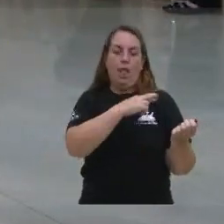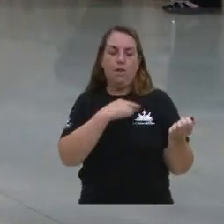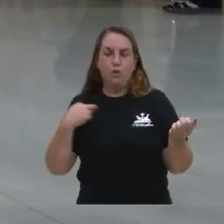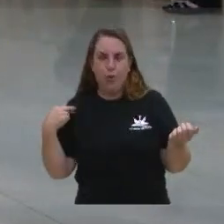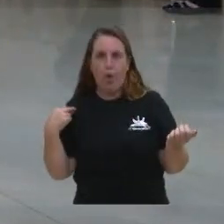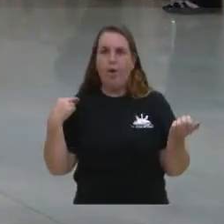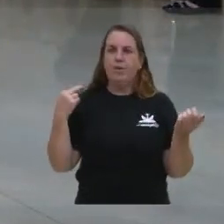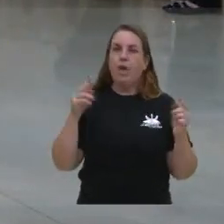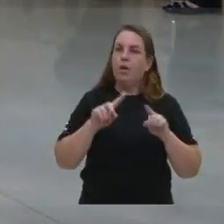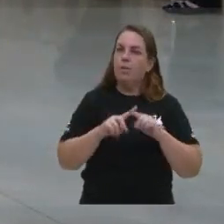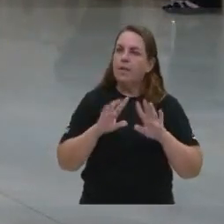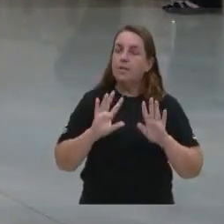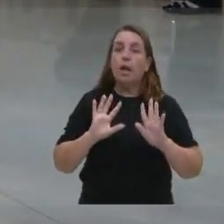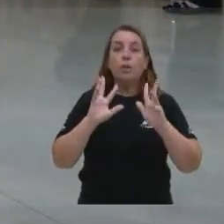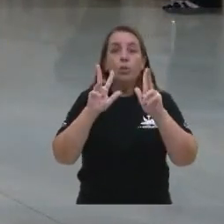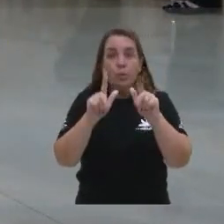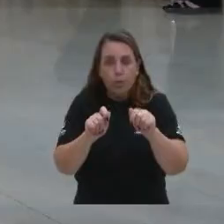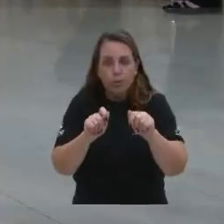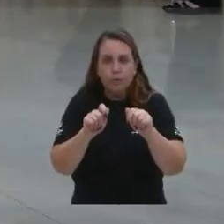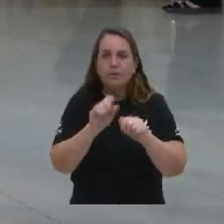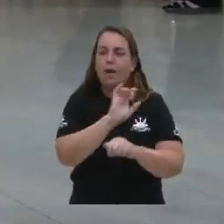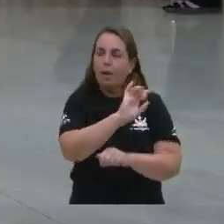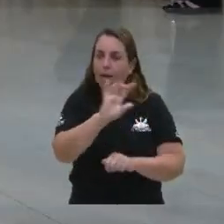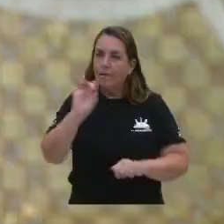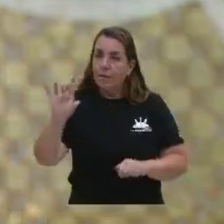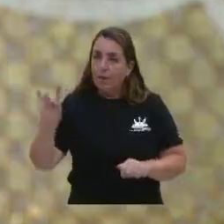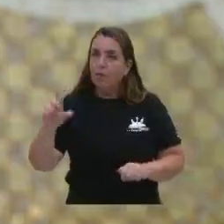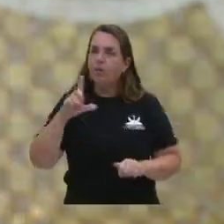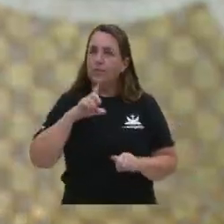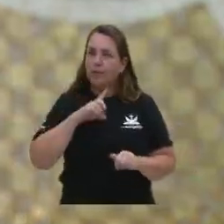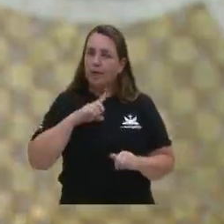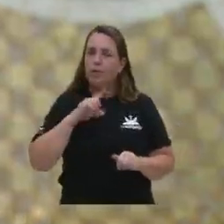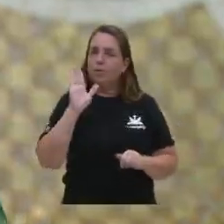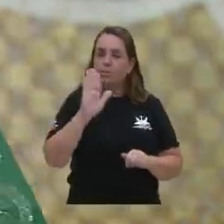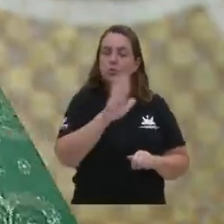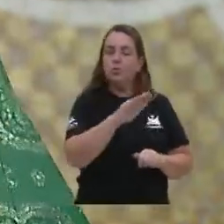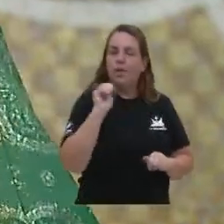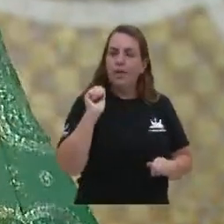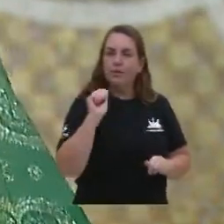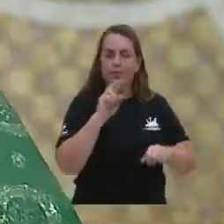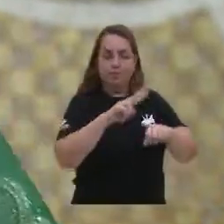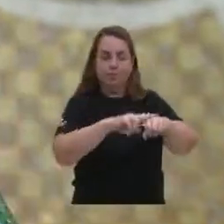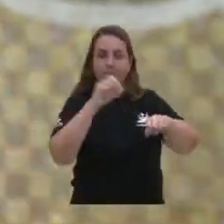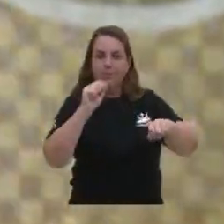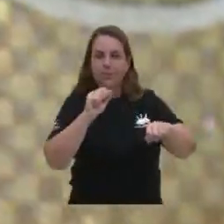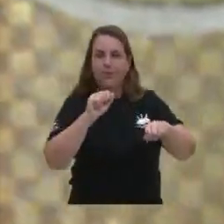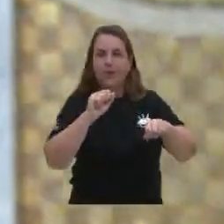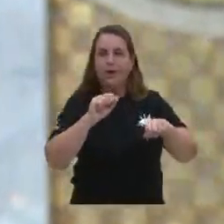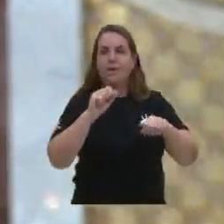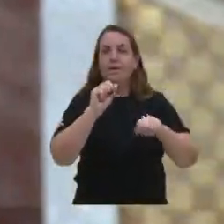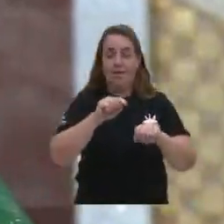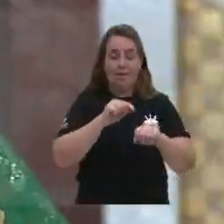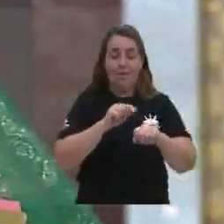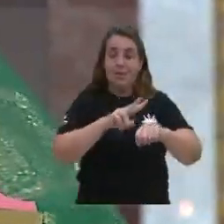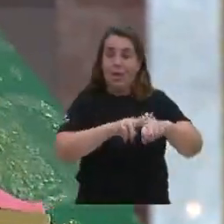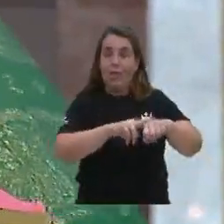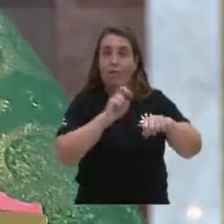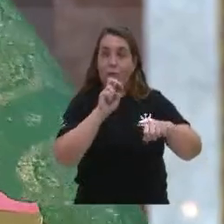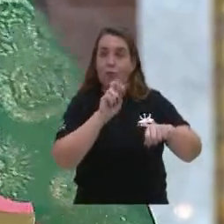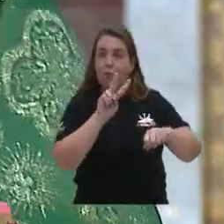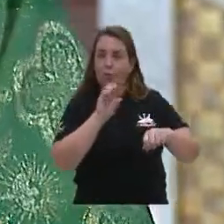religiosa, mas estou chamado, entenda a palavra vocacionado como chamado a ser